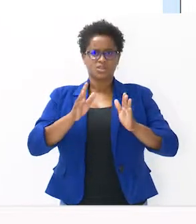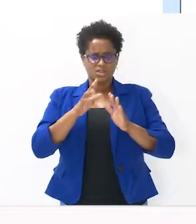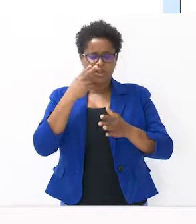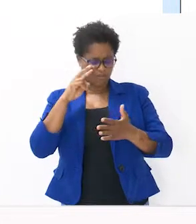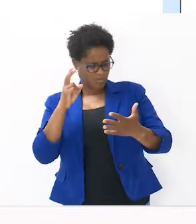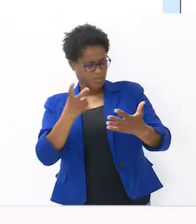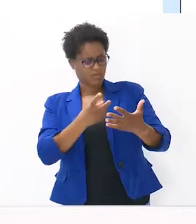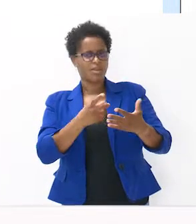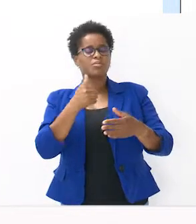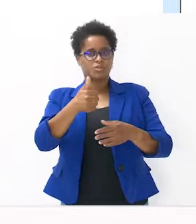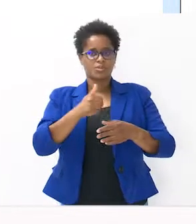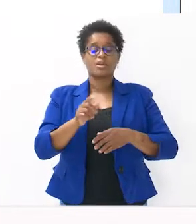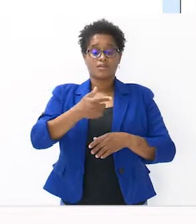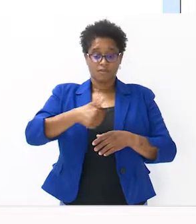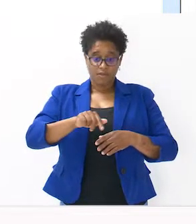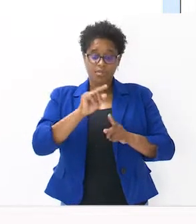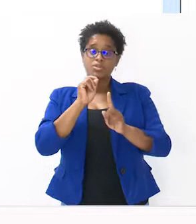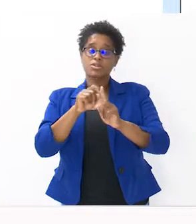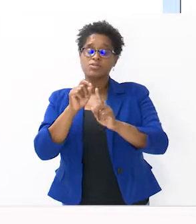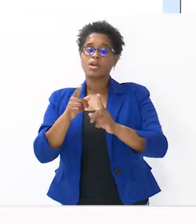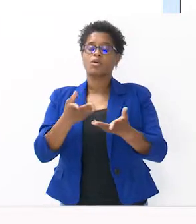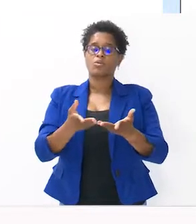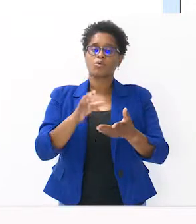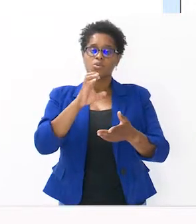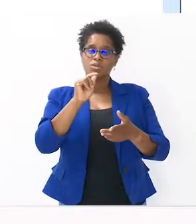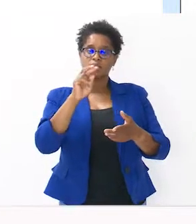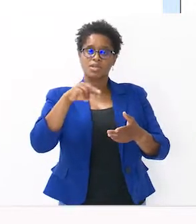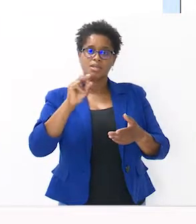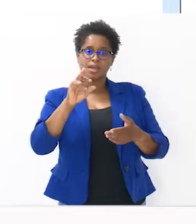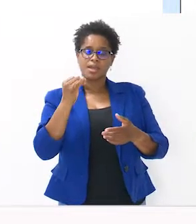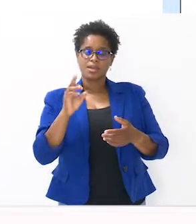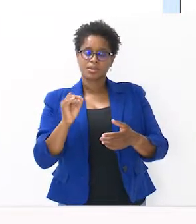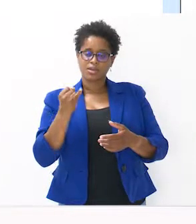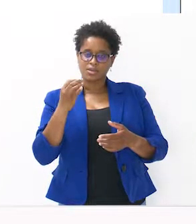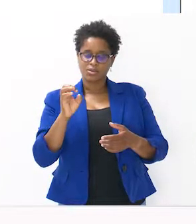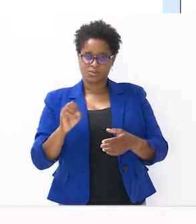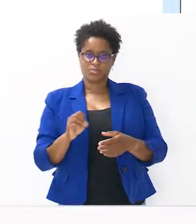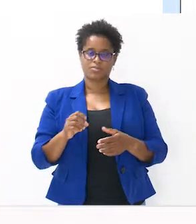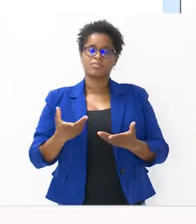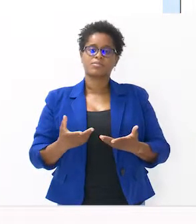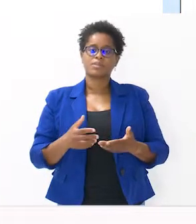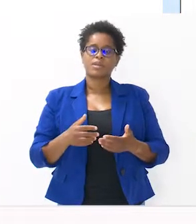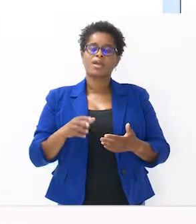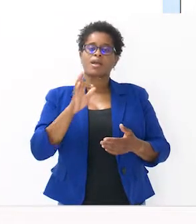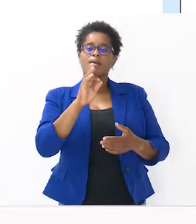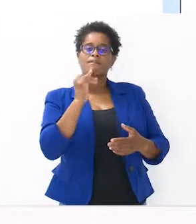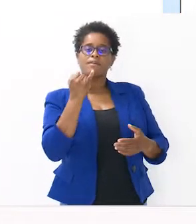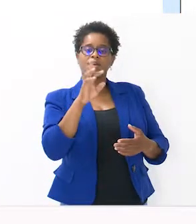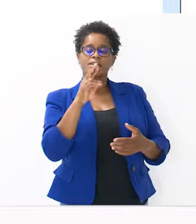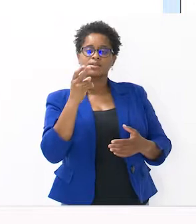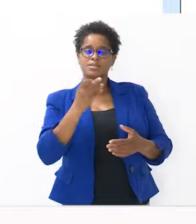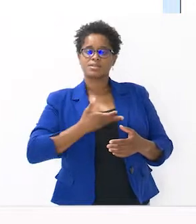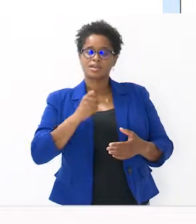observaram? Muito bem. Vamos então identificar o cenário. Portanto, o cenário é a fachada de uma